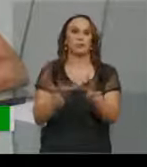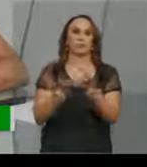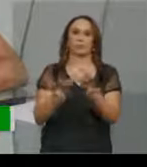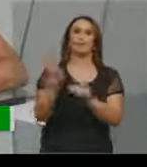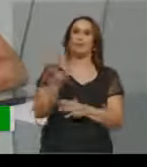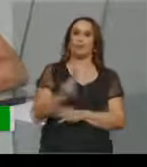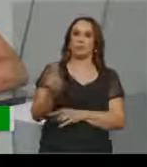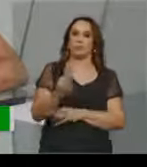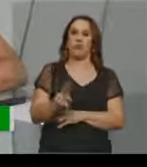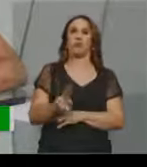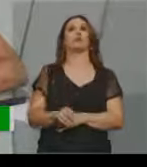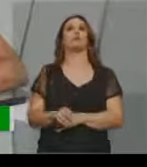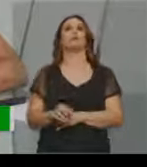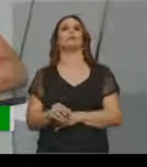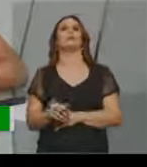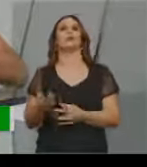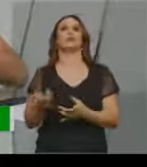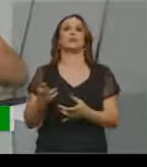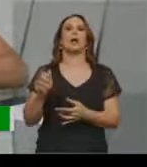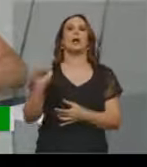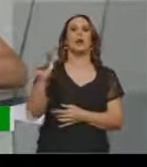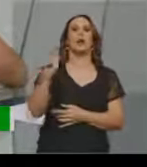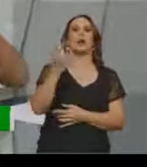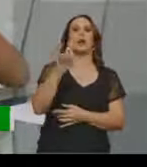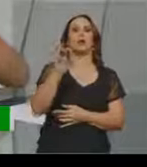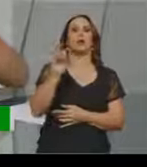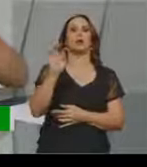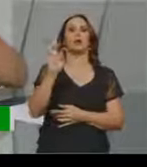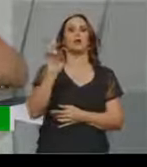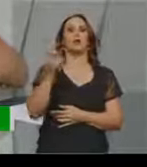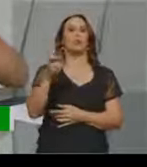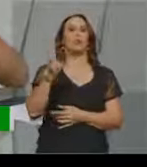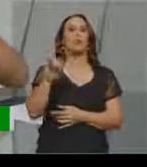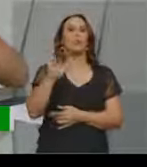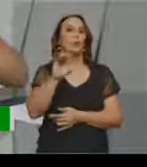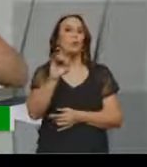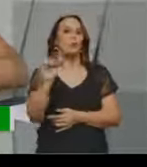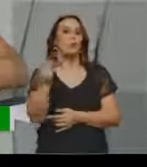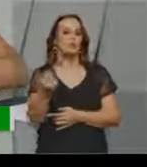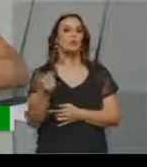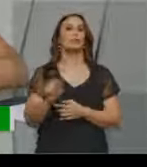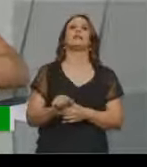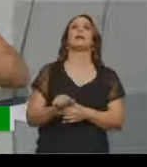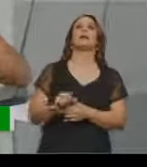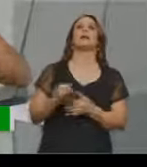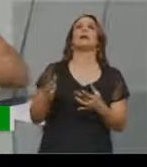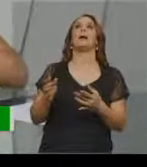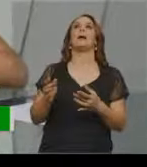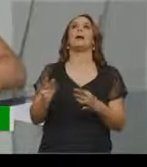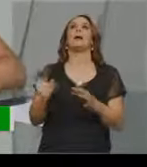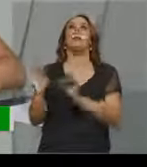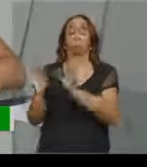nos fertilizantes, né, na manipulação dos genes ali de algumas sementes, não seria